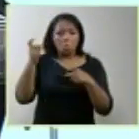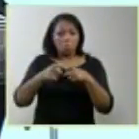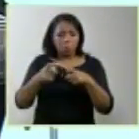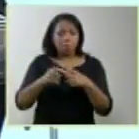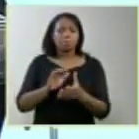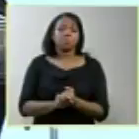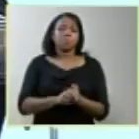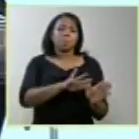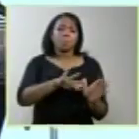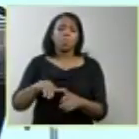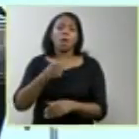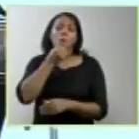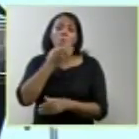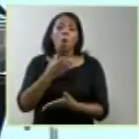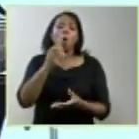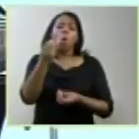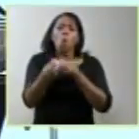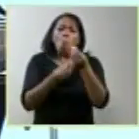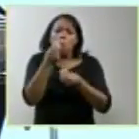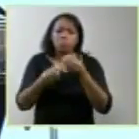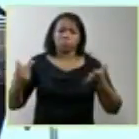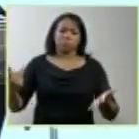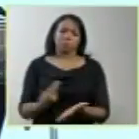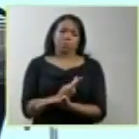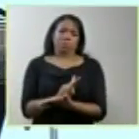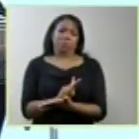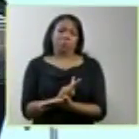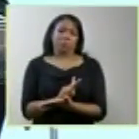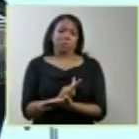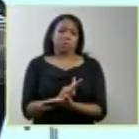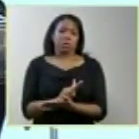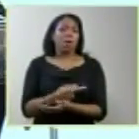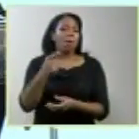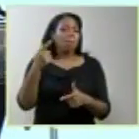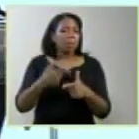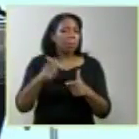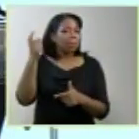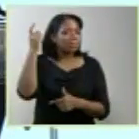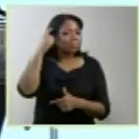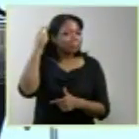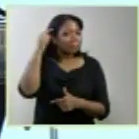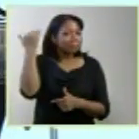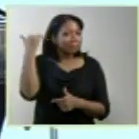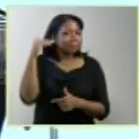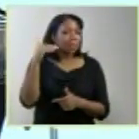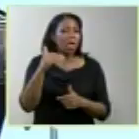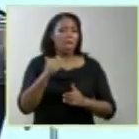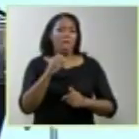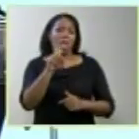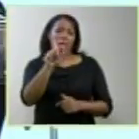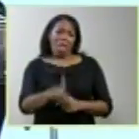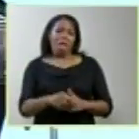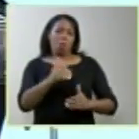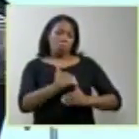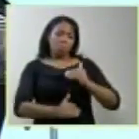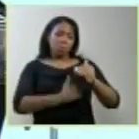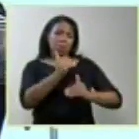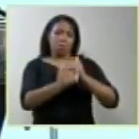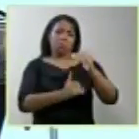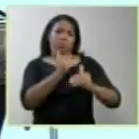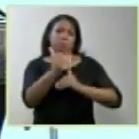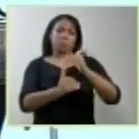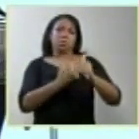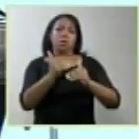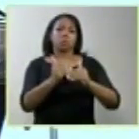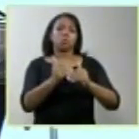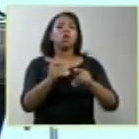Bem, como acontece a anencefalia? É um processo, a neurulação, é um